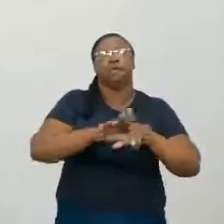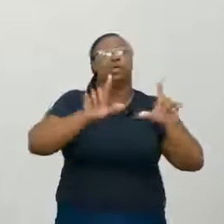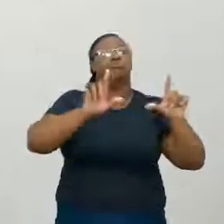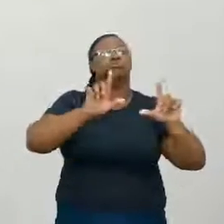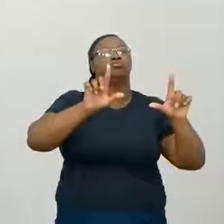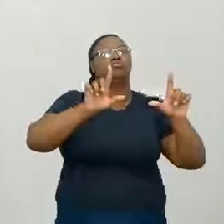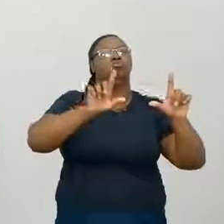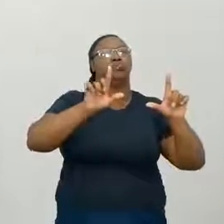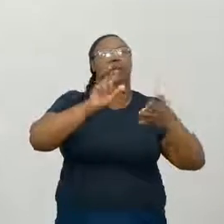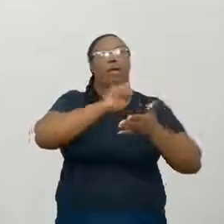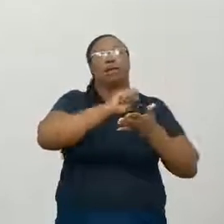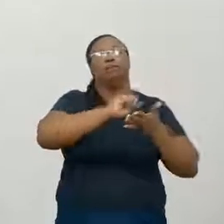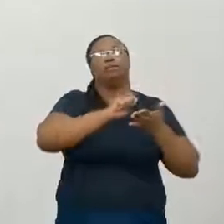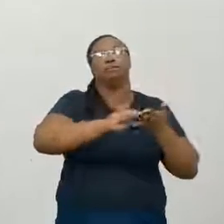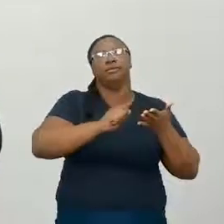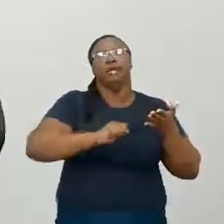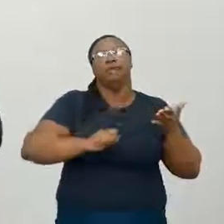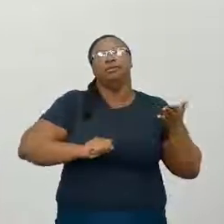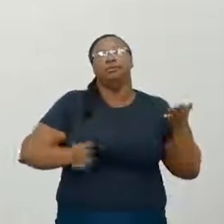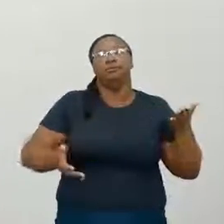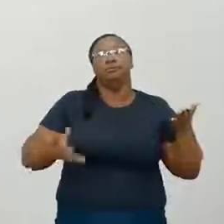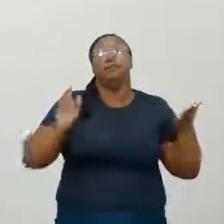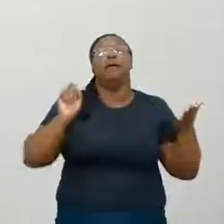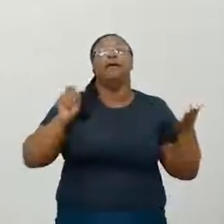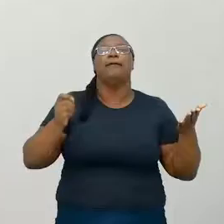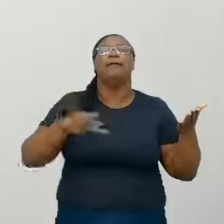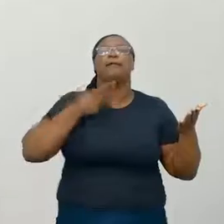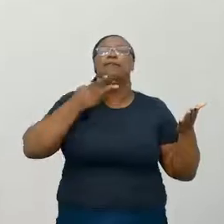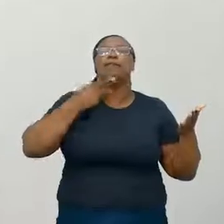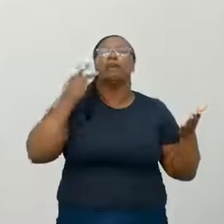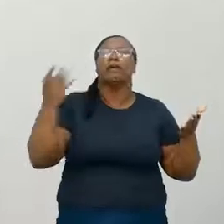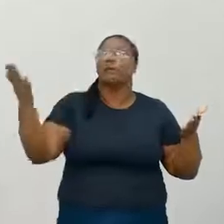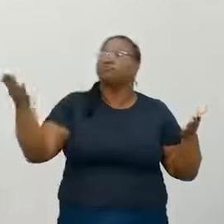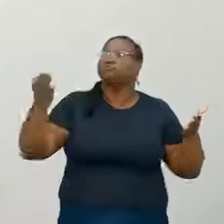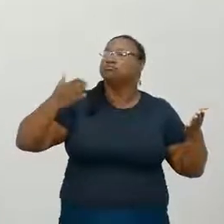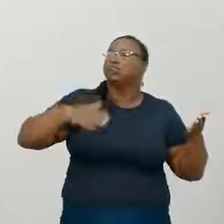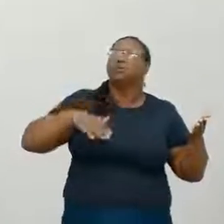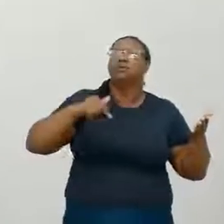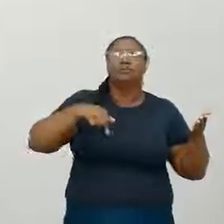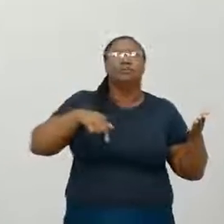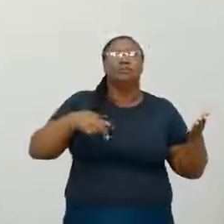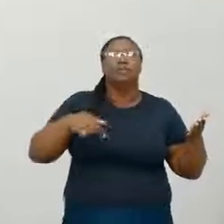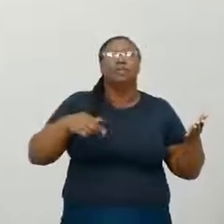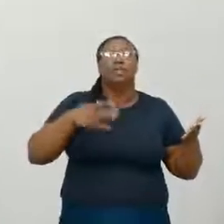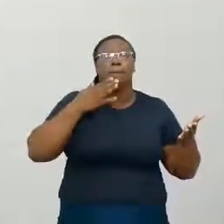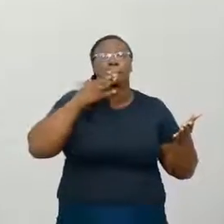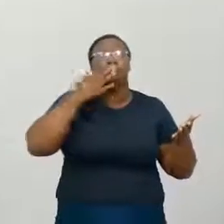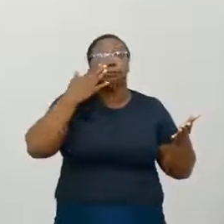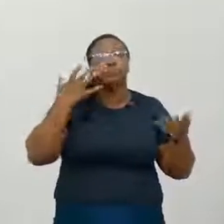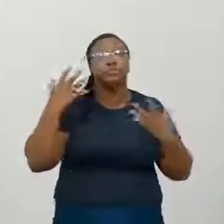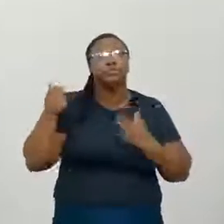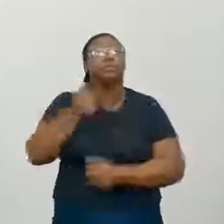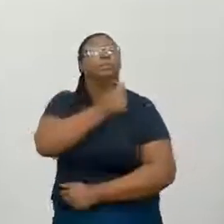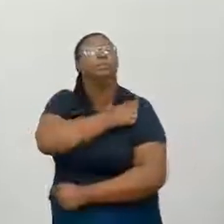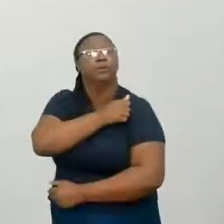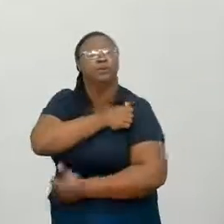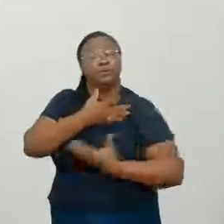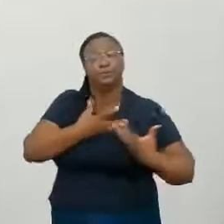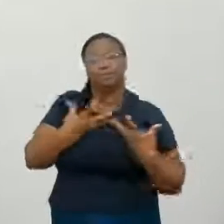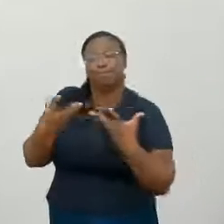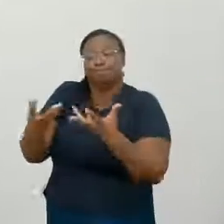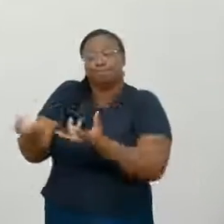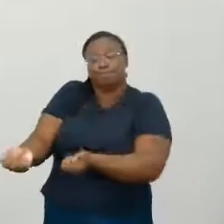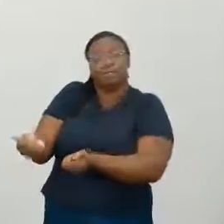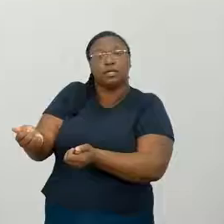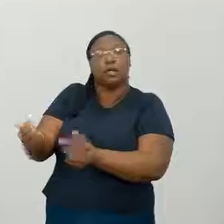roteiro, né? Então, o que eu vou falar aqui, o que vai vir, né? Pedir mesmo para o estudante que entregue, além do podcast, entregar o roteiro de como